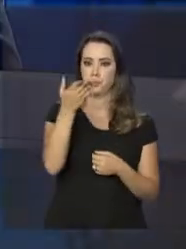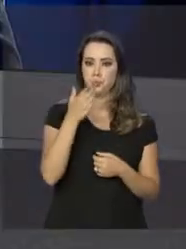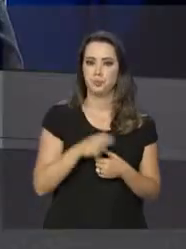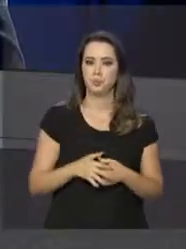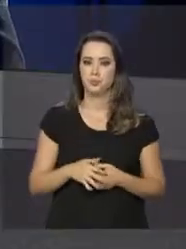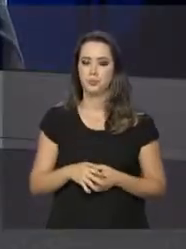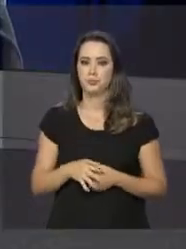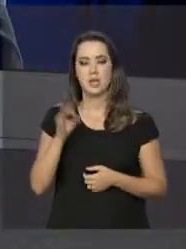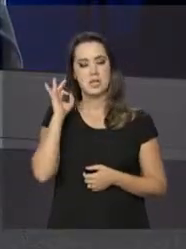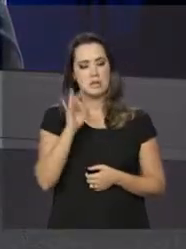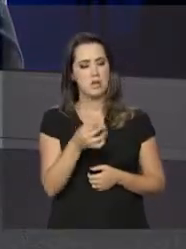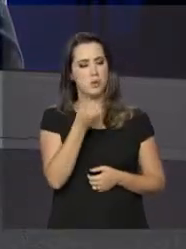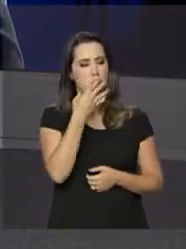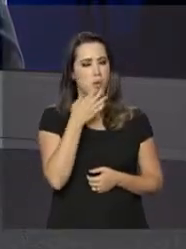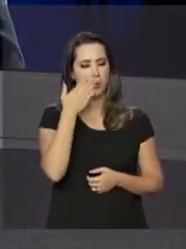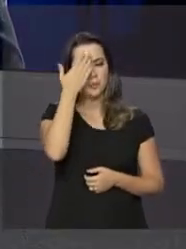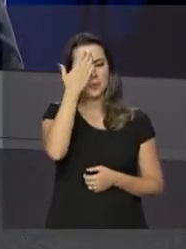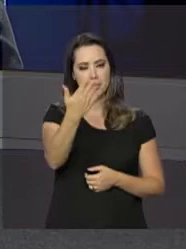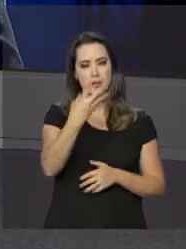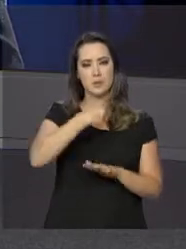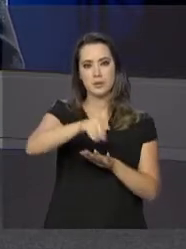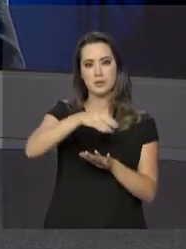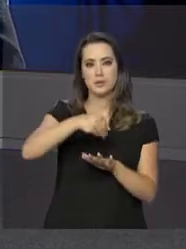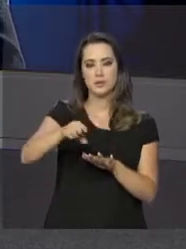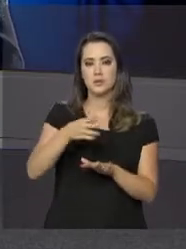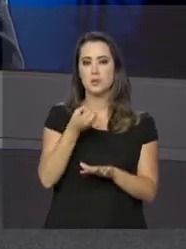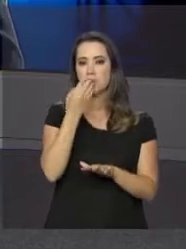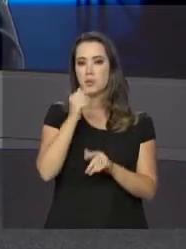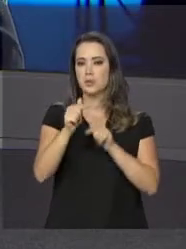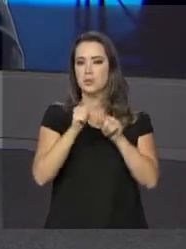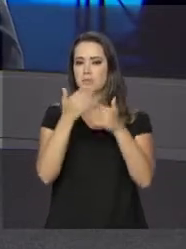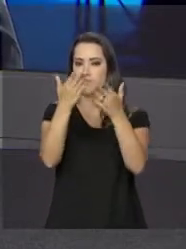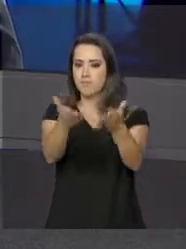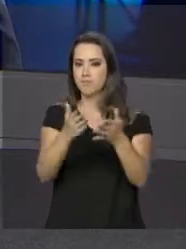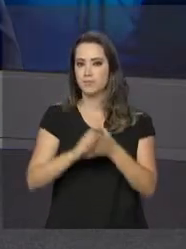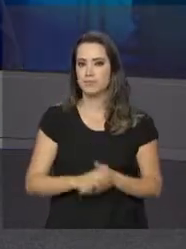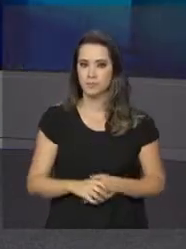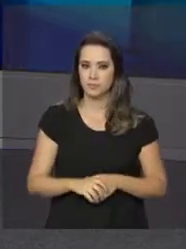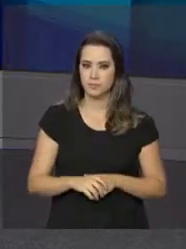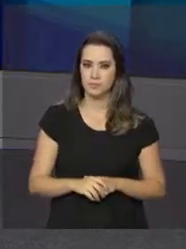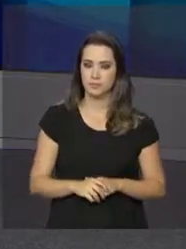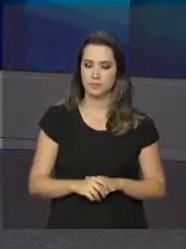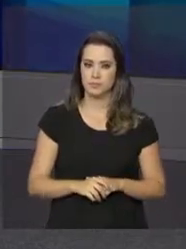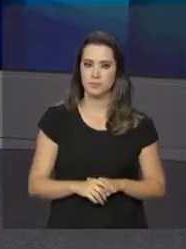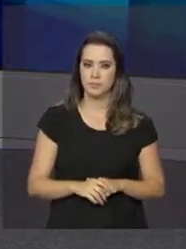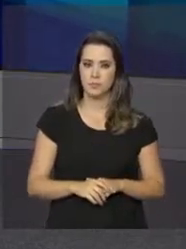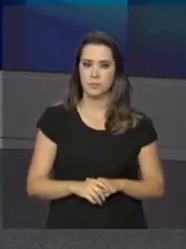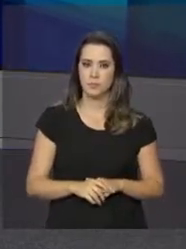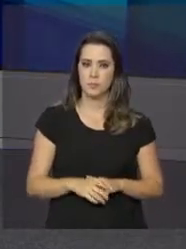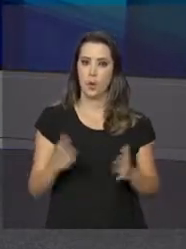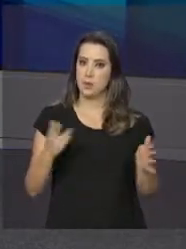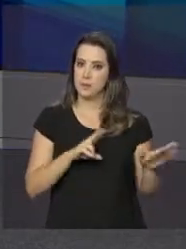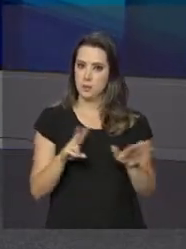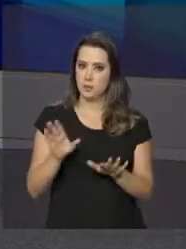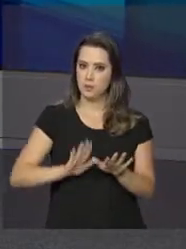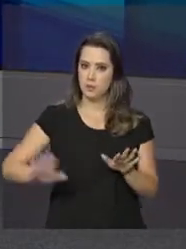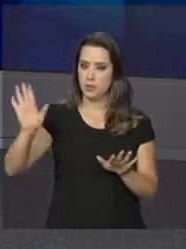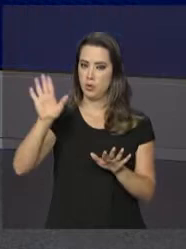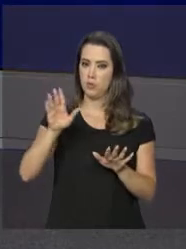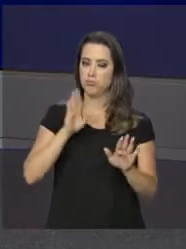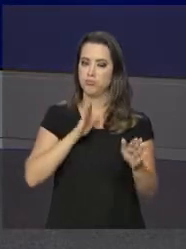roberto muito bom o pablo obrigado pelas informações bom trabalho aí pra você estamos na semana nacional do trânsito